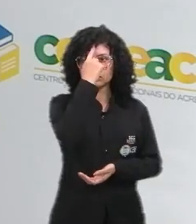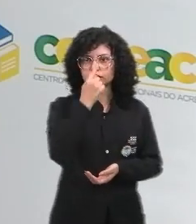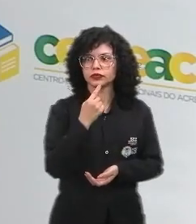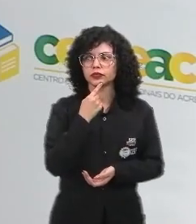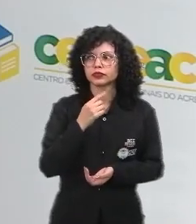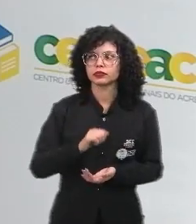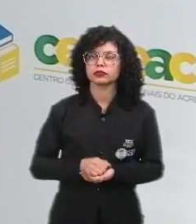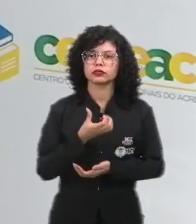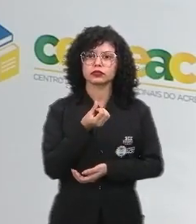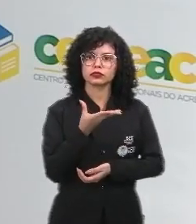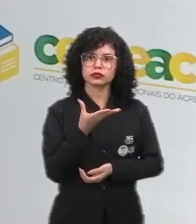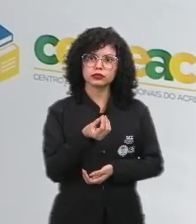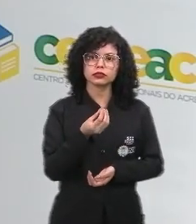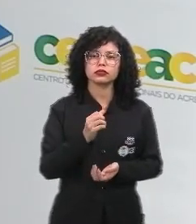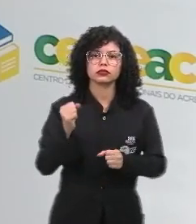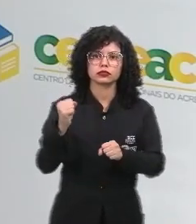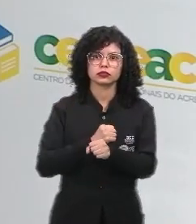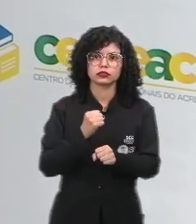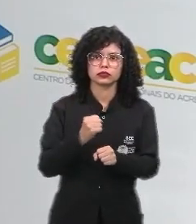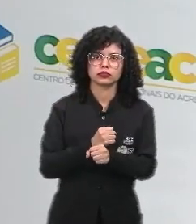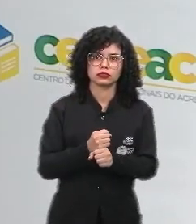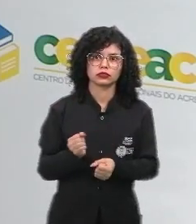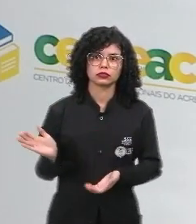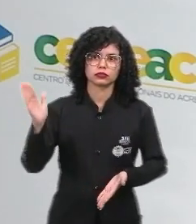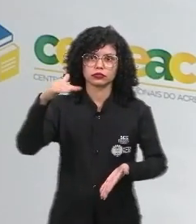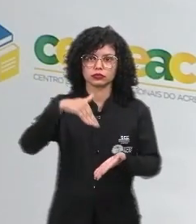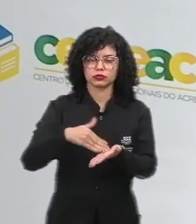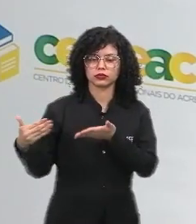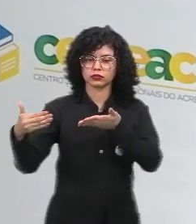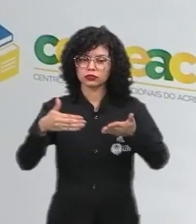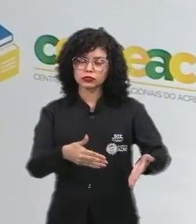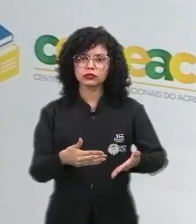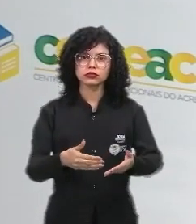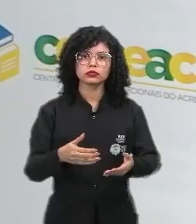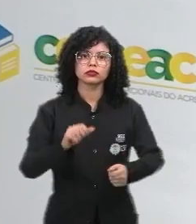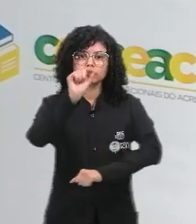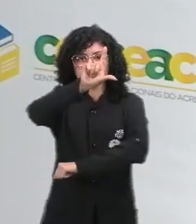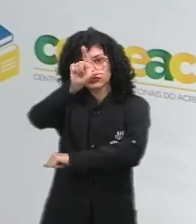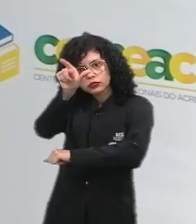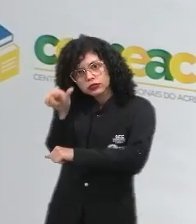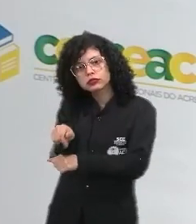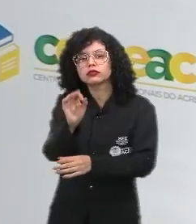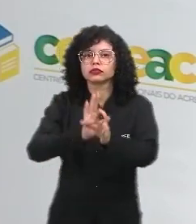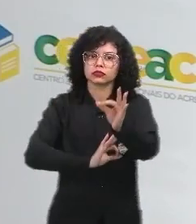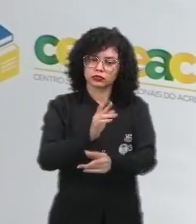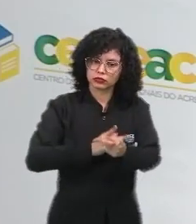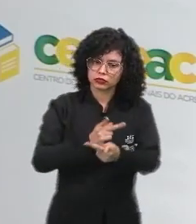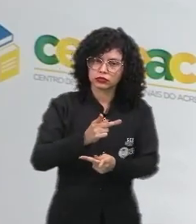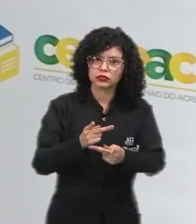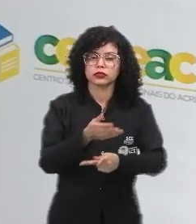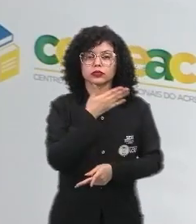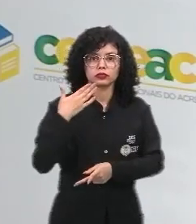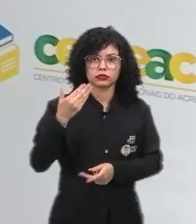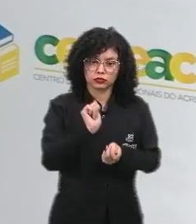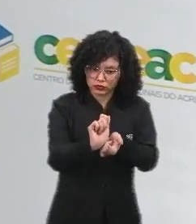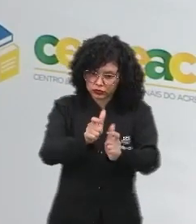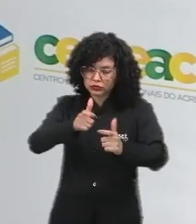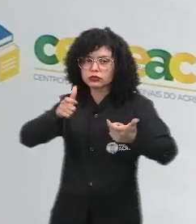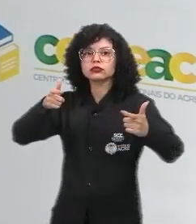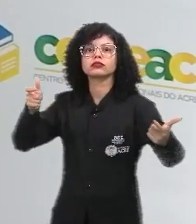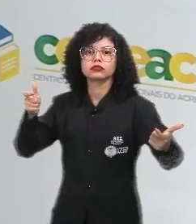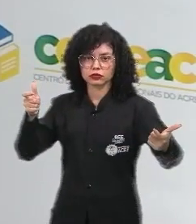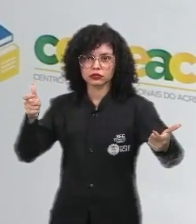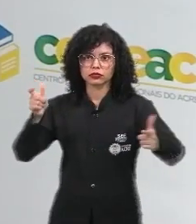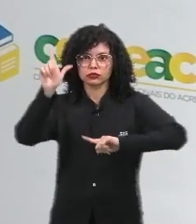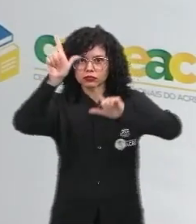principalmente nos anos 60, né, quando o homem chega à Lua, que esses projetos eles vão ser mais evidentes, né? Vai